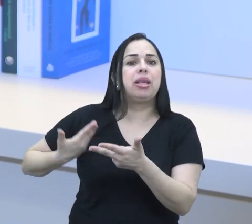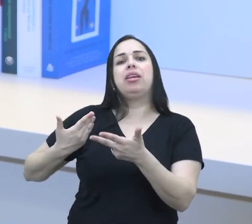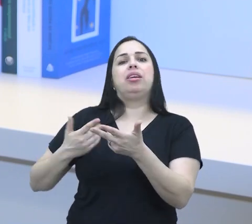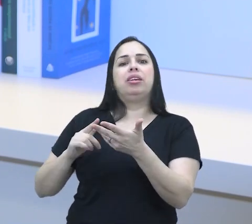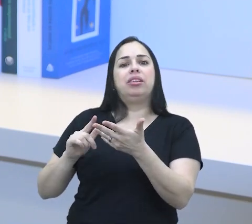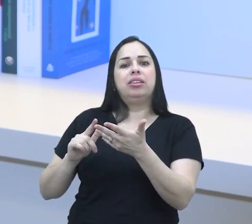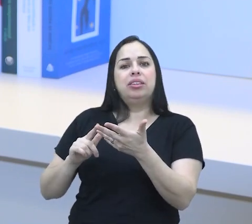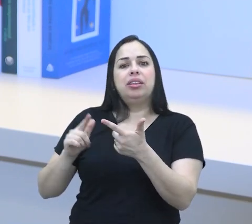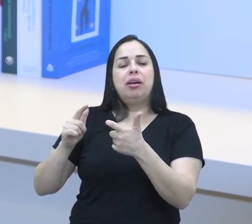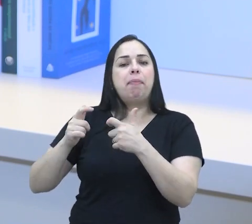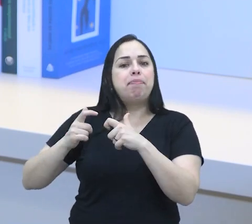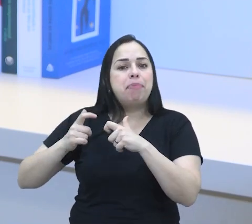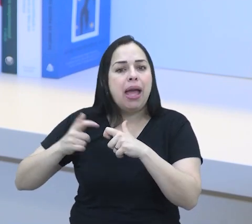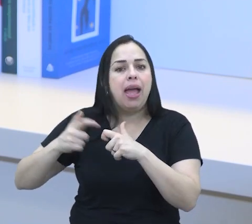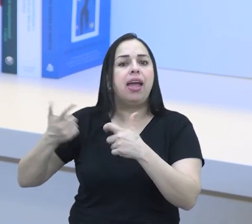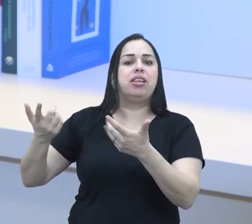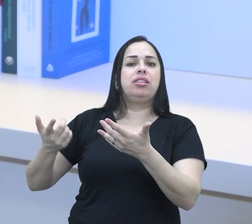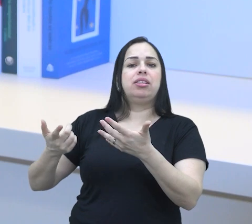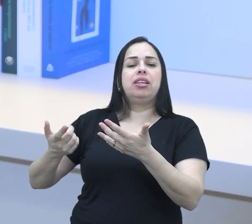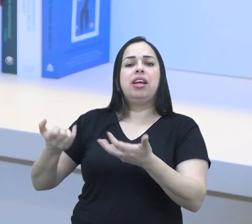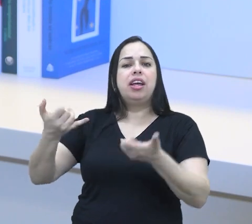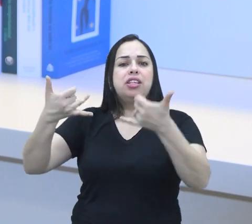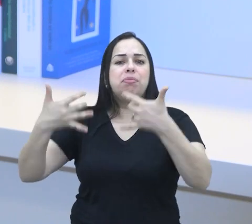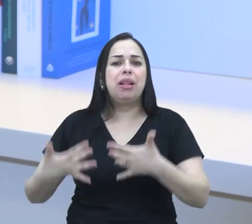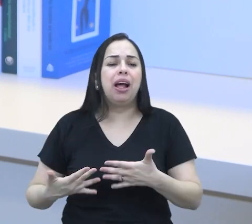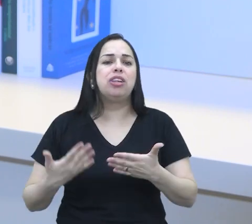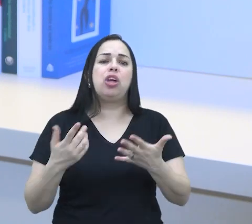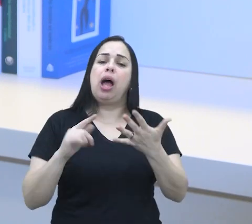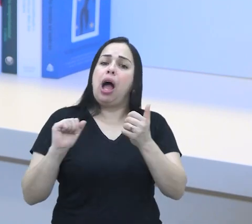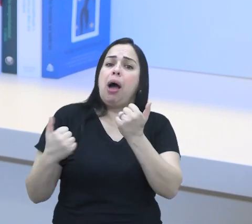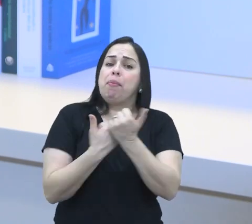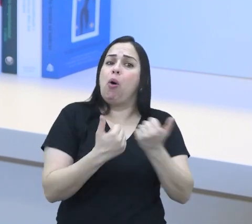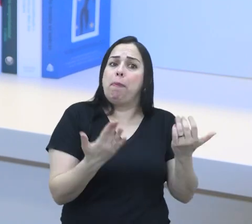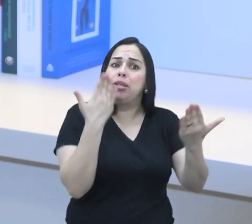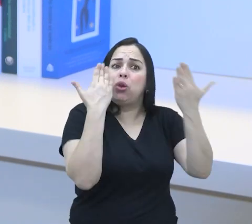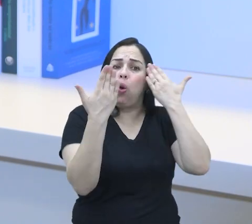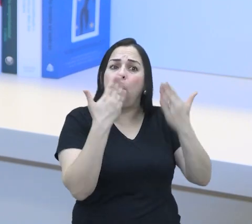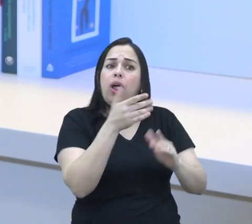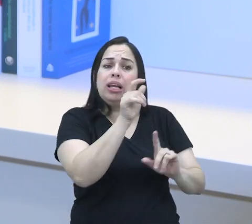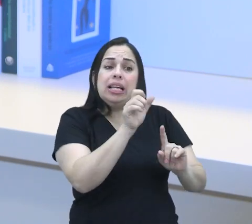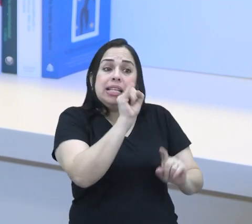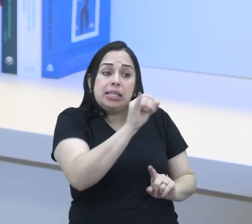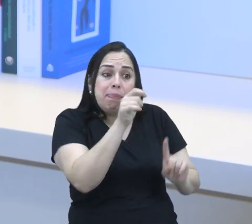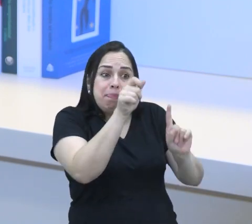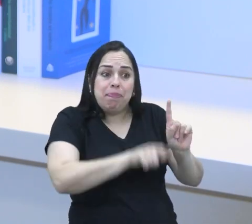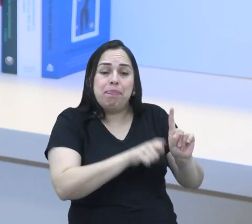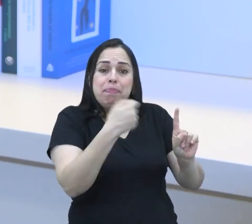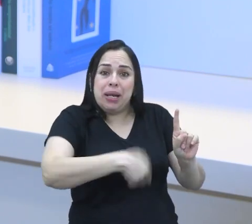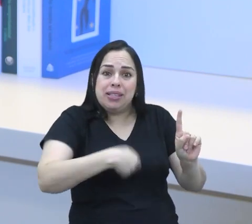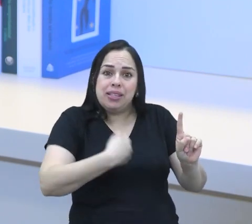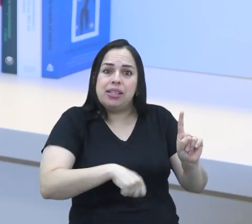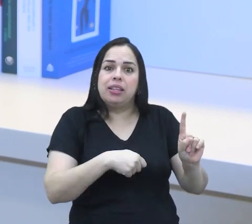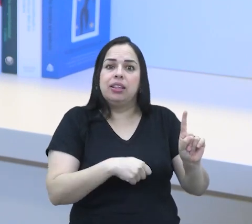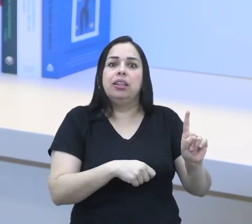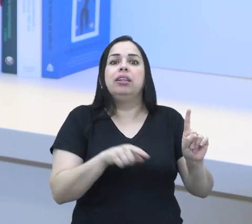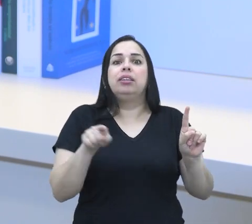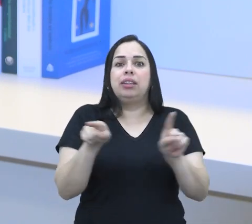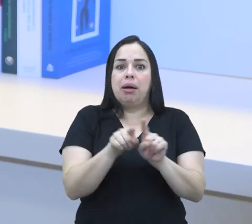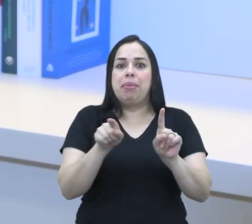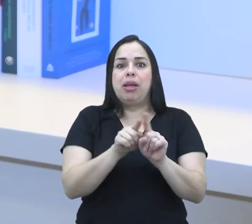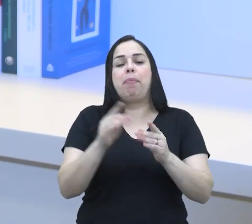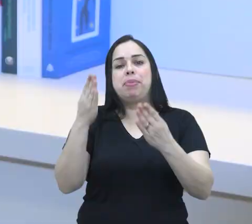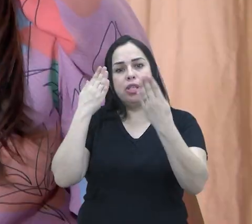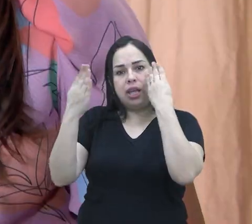amigos, equipe médica, esclarecimento, apoio psicológico e, se necessário, se ela tiver essa condição, também o